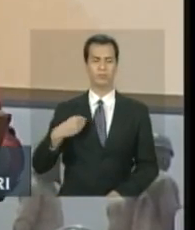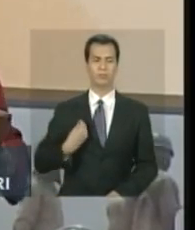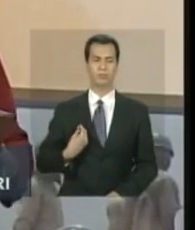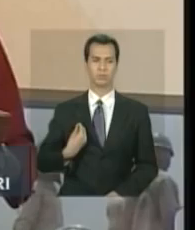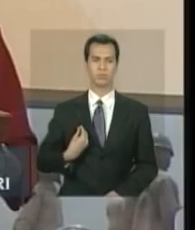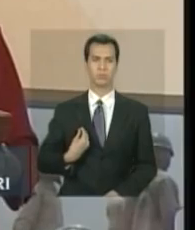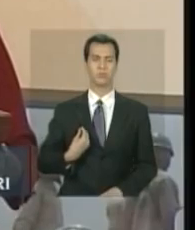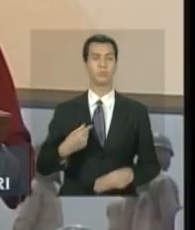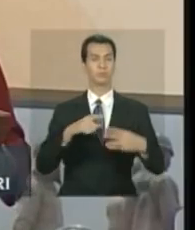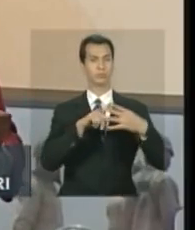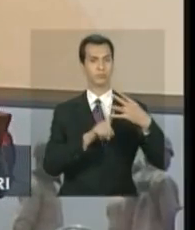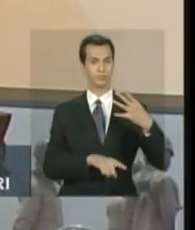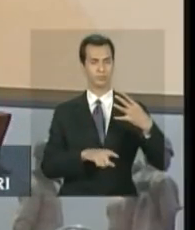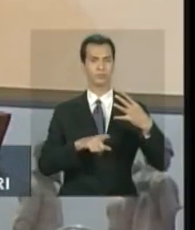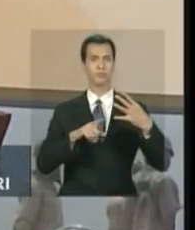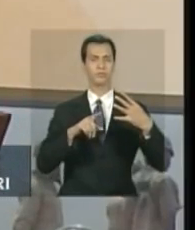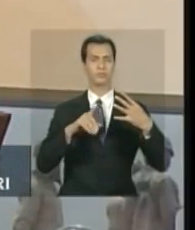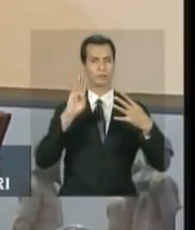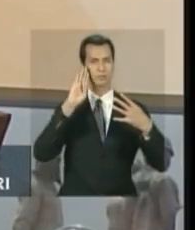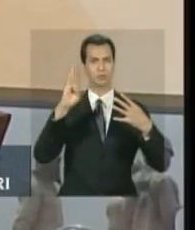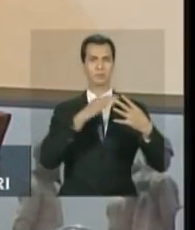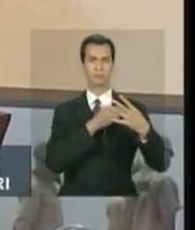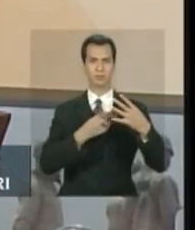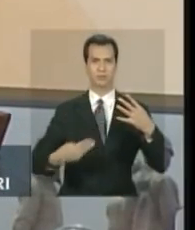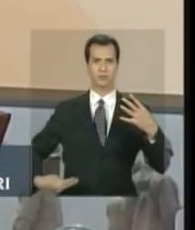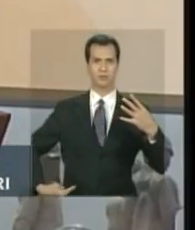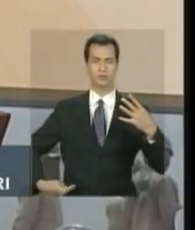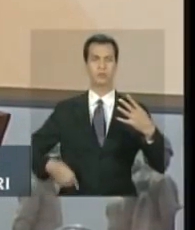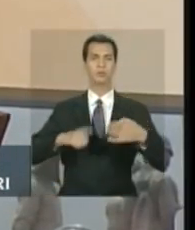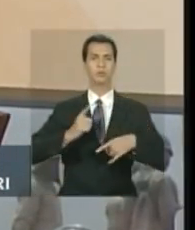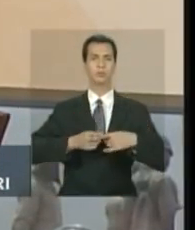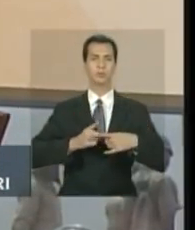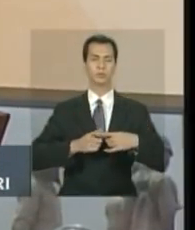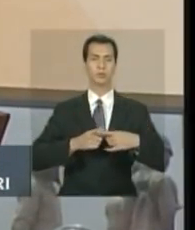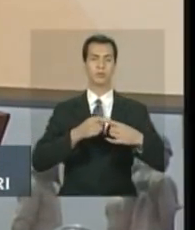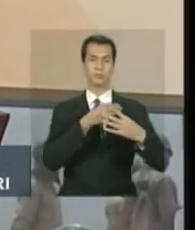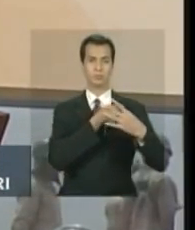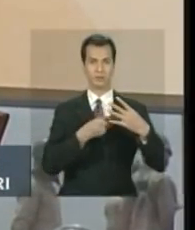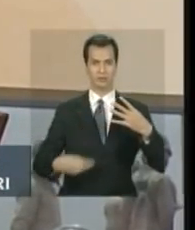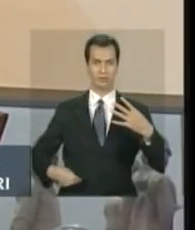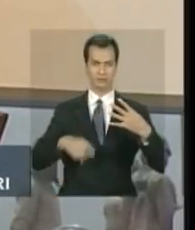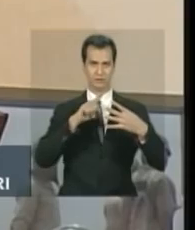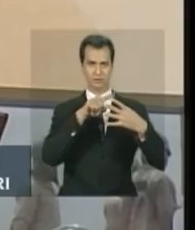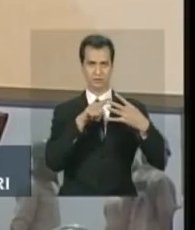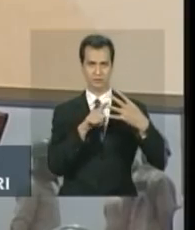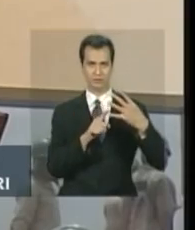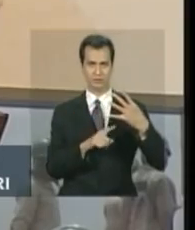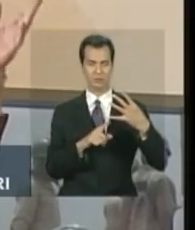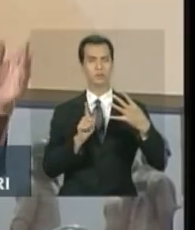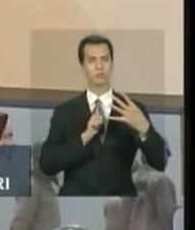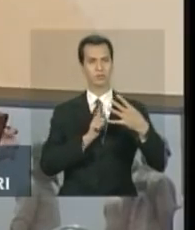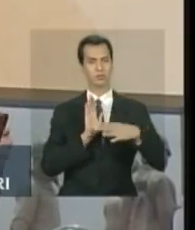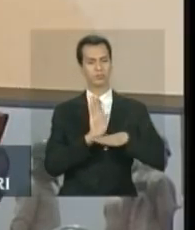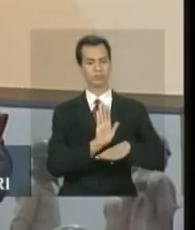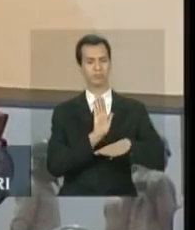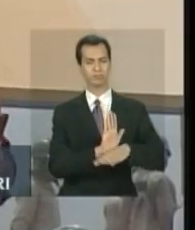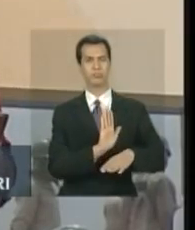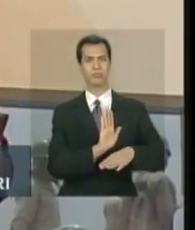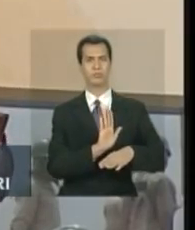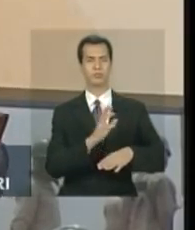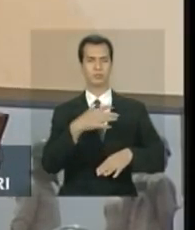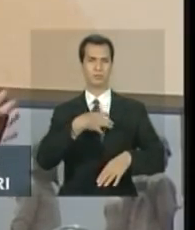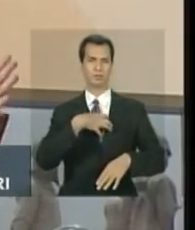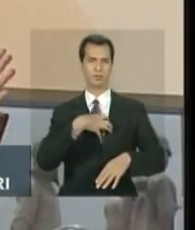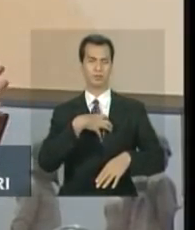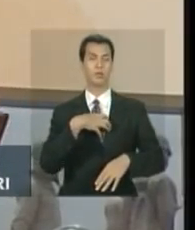destaco esses ministros, porque esses ministros tem tido um envolvimento com a Bahia. A Luísa, apesar